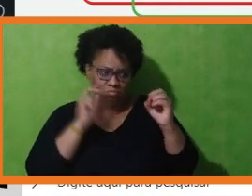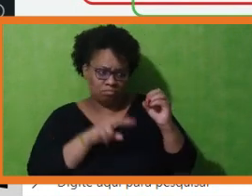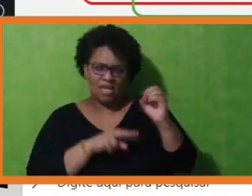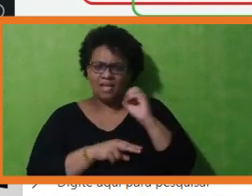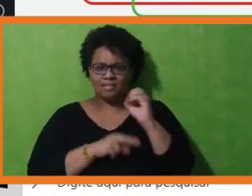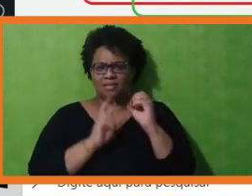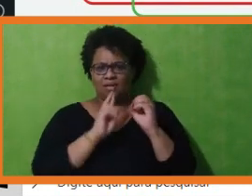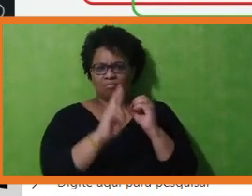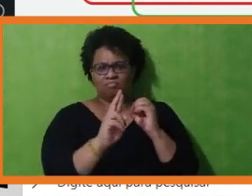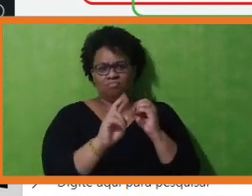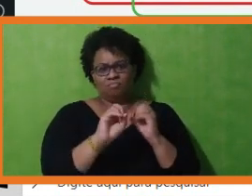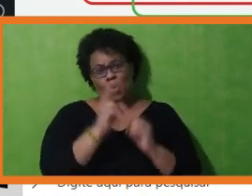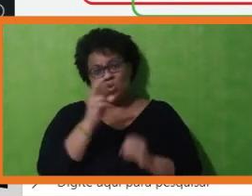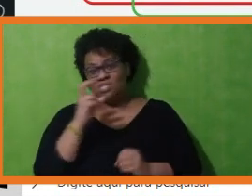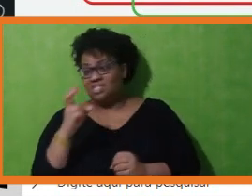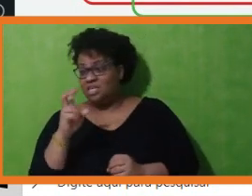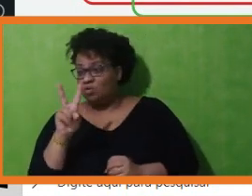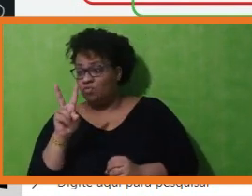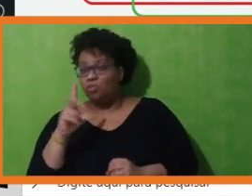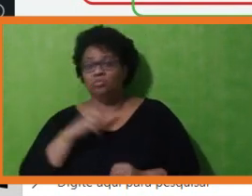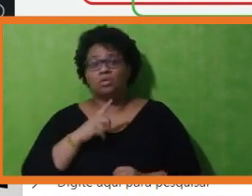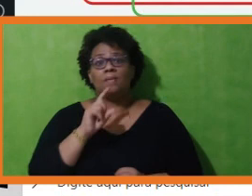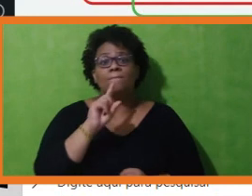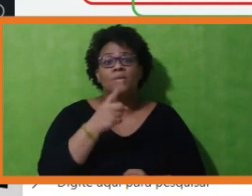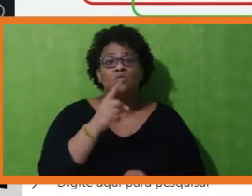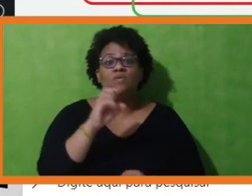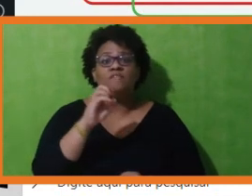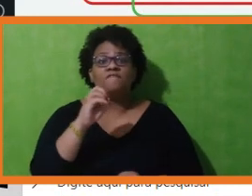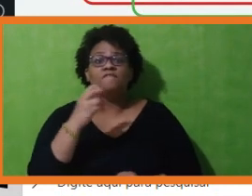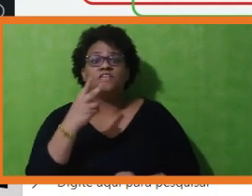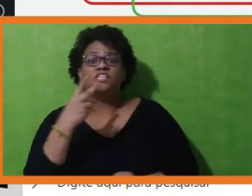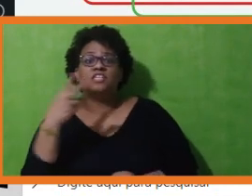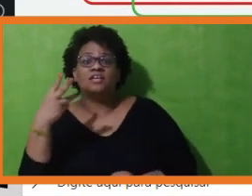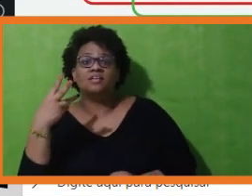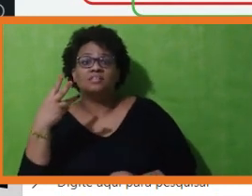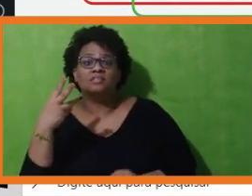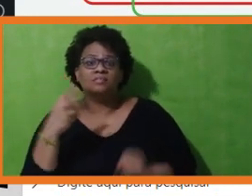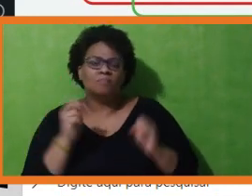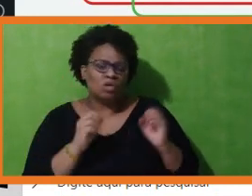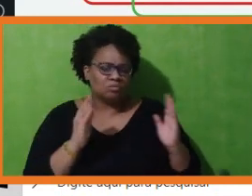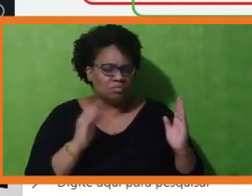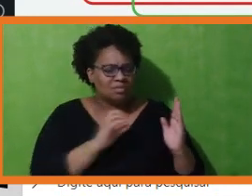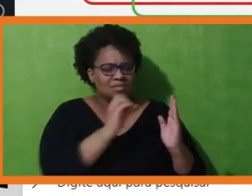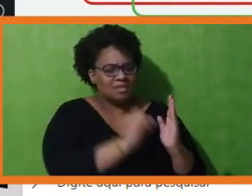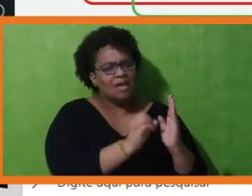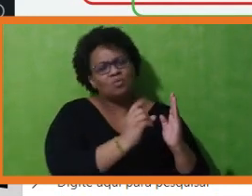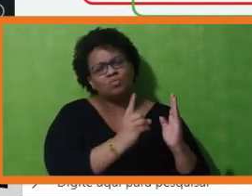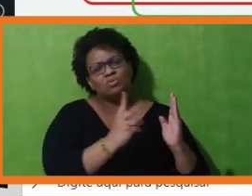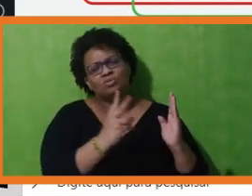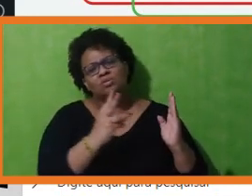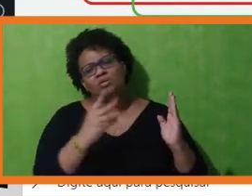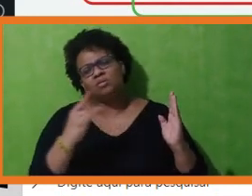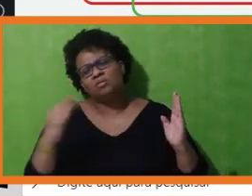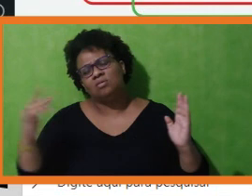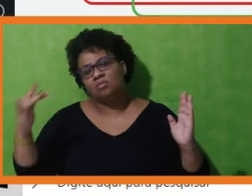0, ele lê como 0. E se for 5 volts, ele lê como 1023. Entre esses valores, ele lê como 0, 1, 2,